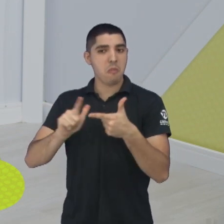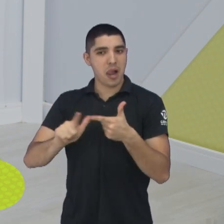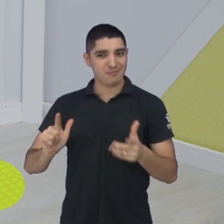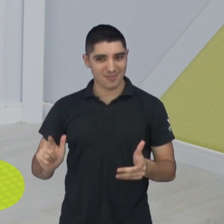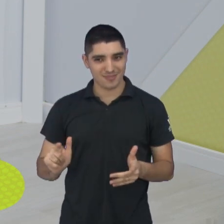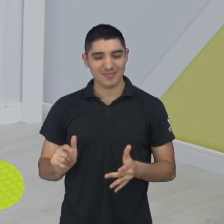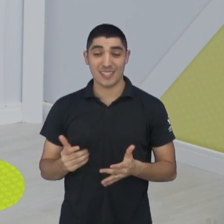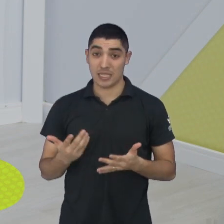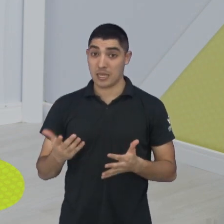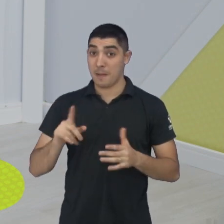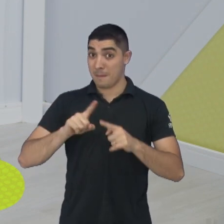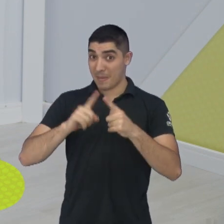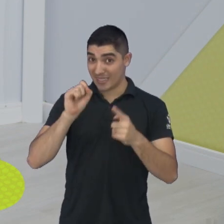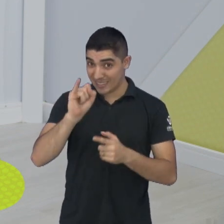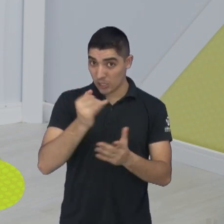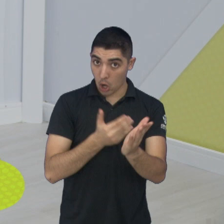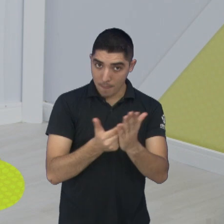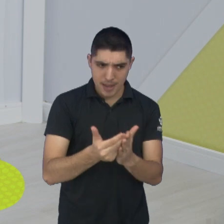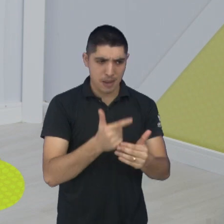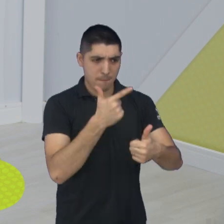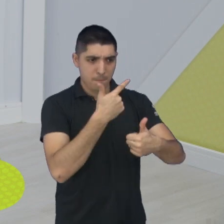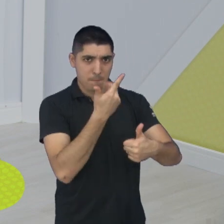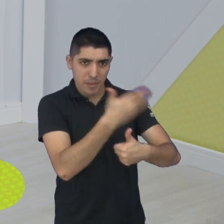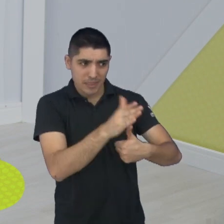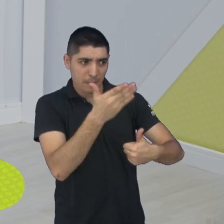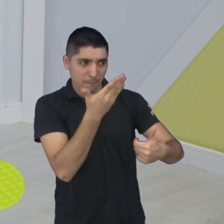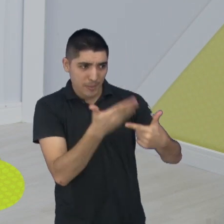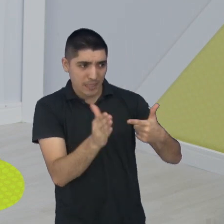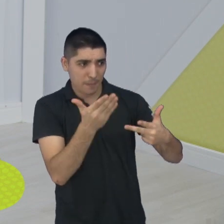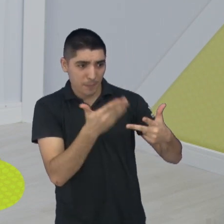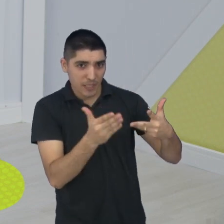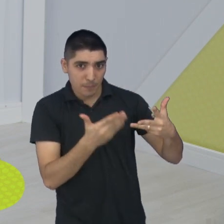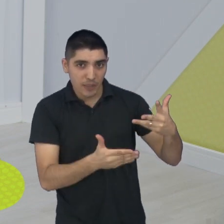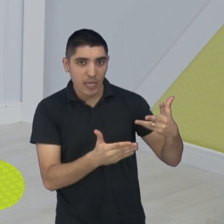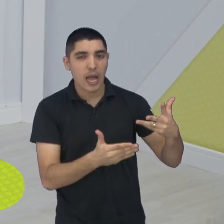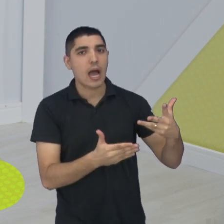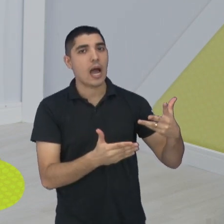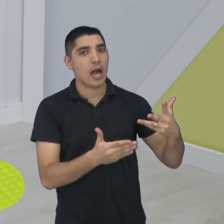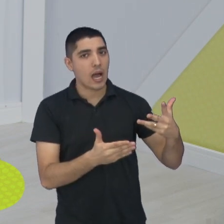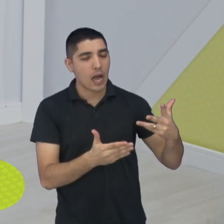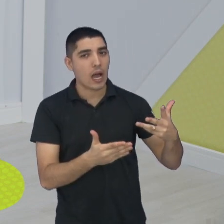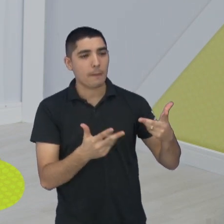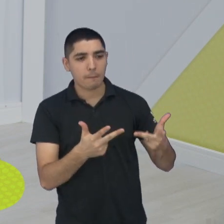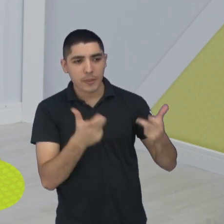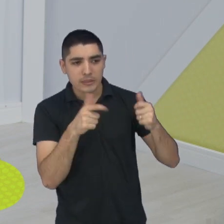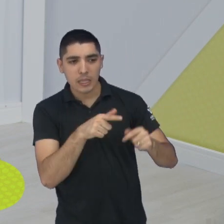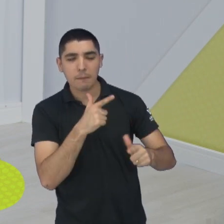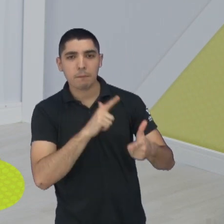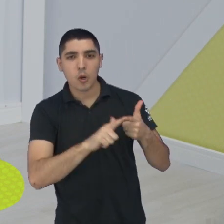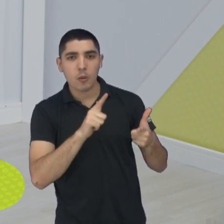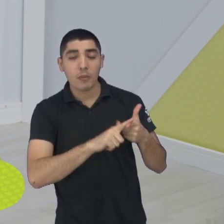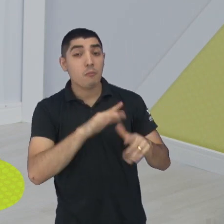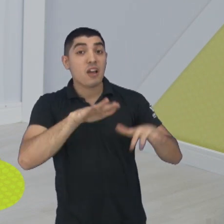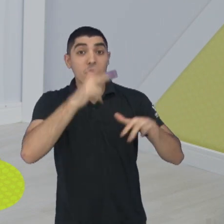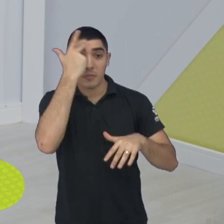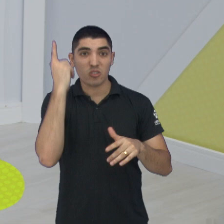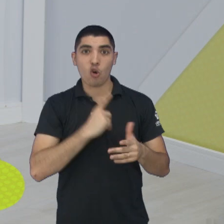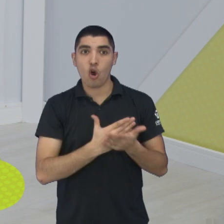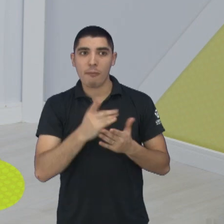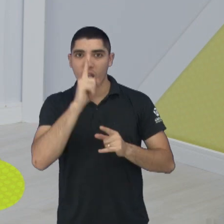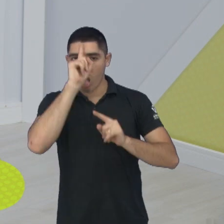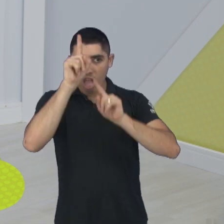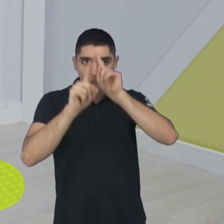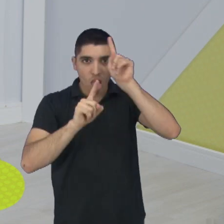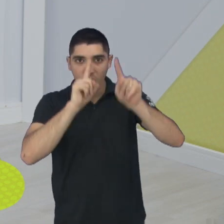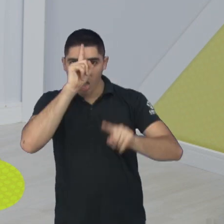E quando as derrotas acontecem, problemas começam a ser aflorados, às vezes onde nem tem, começa a se criar. Então isso já começou